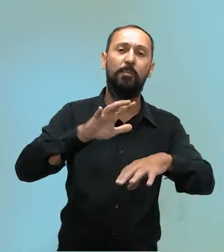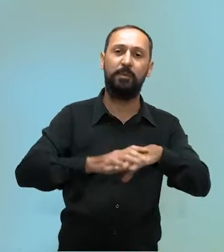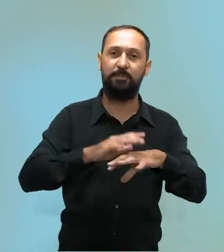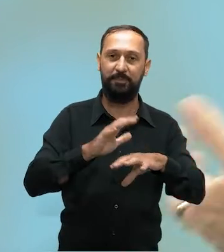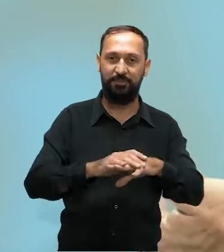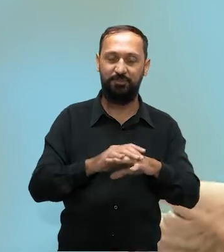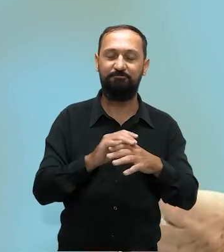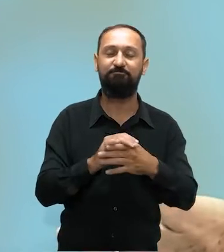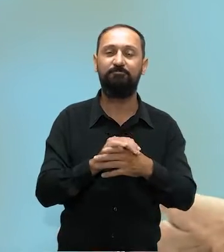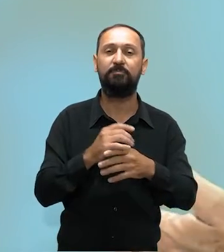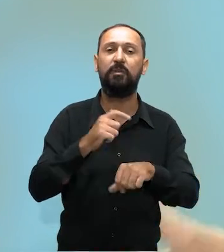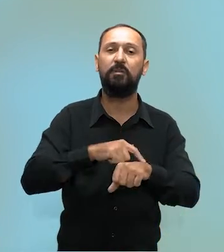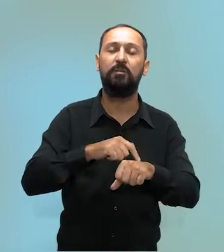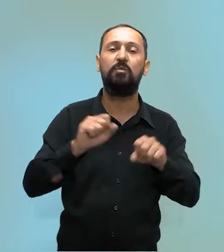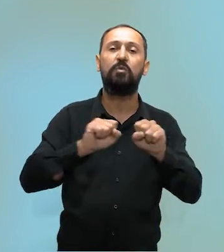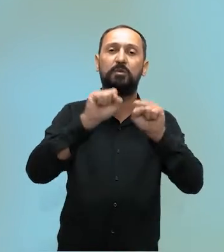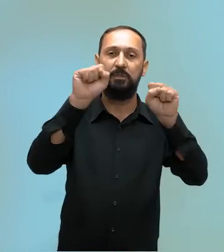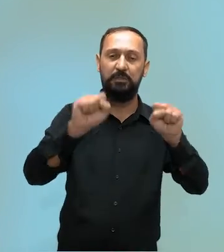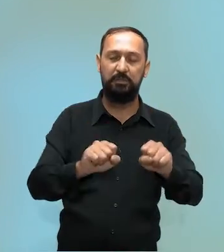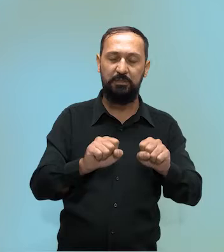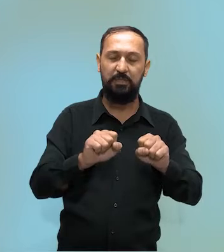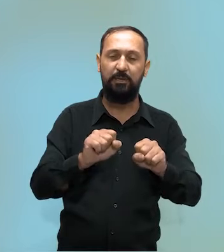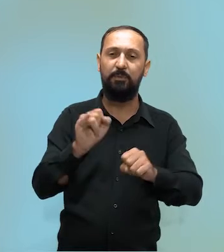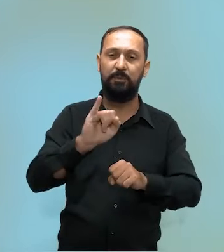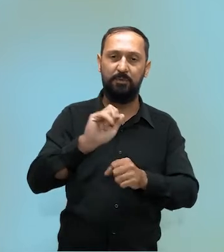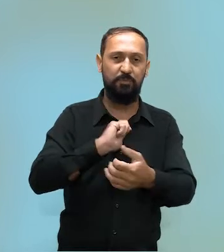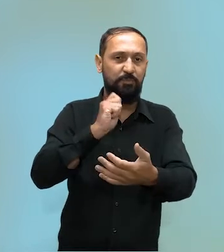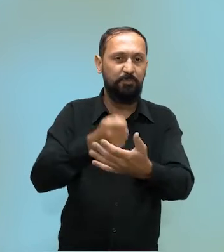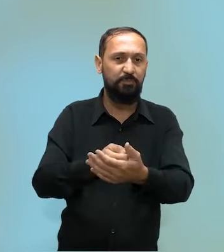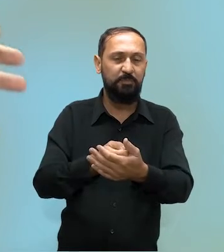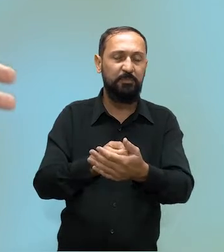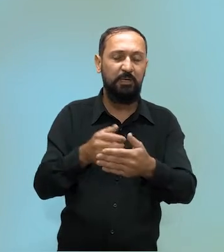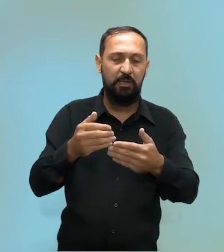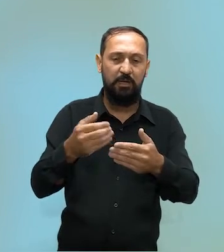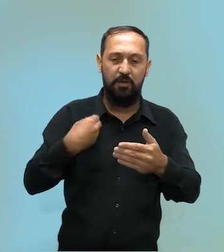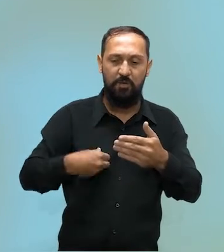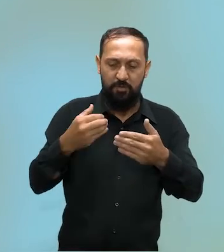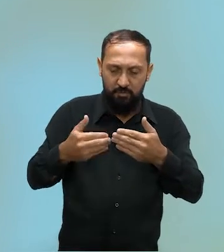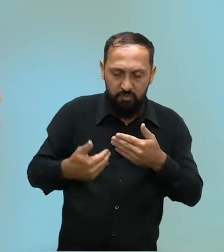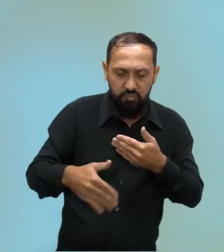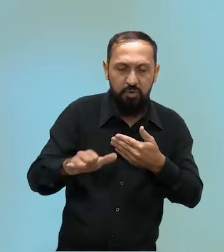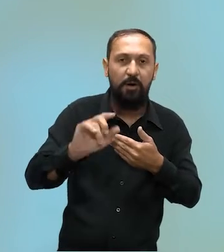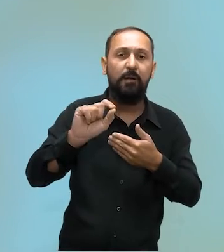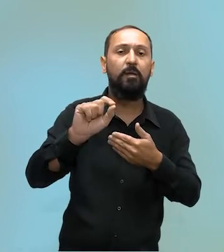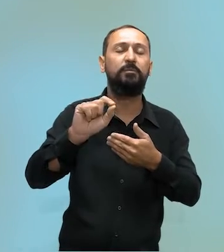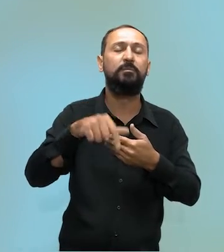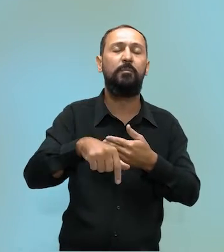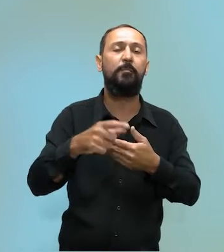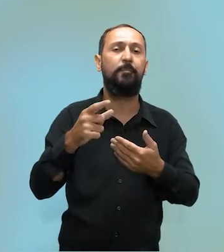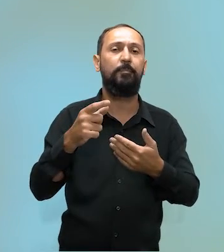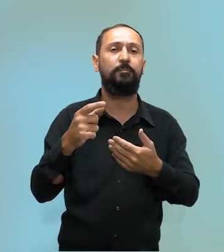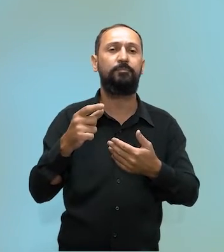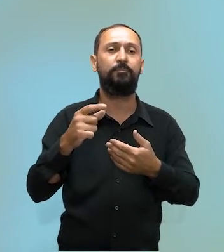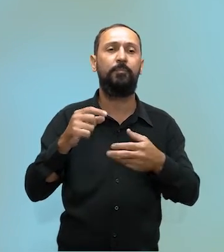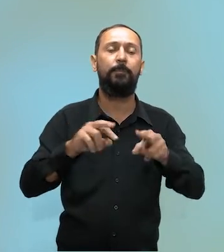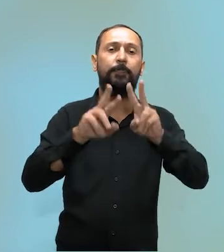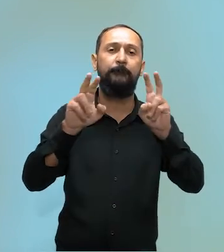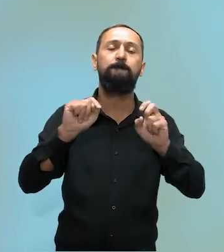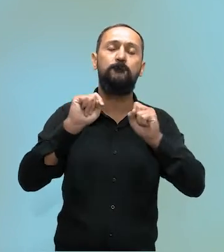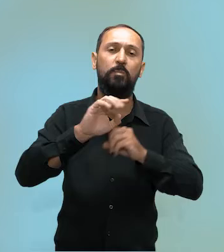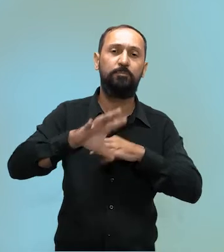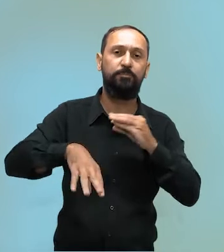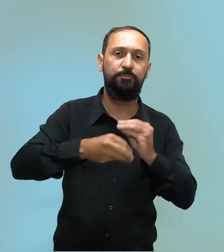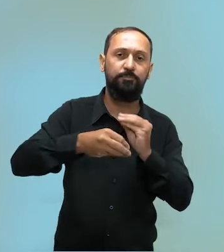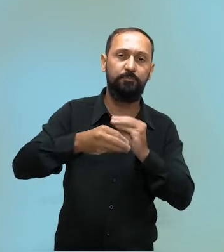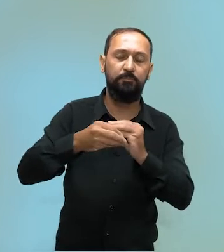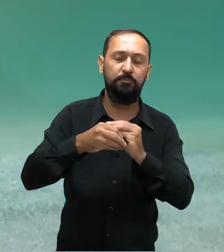com a matemática. Mas como a gente está num sistema tributário que ele se faz presente durante toda a nossa vida, né? Essa matéria, essa questão,